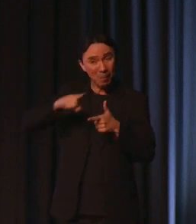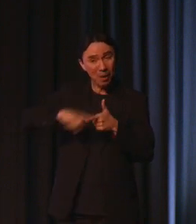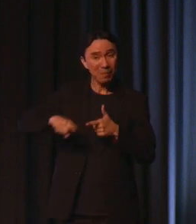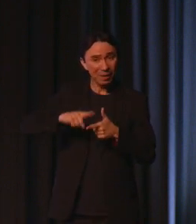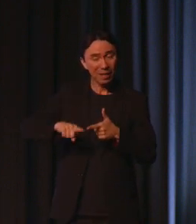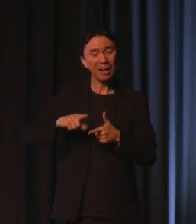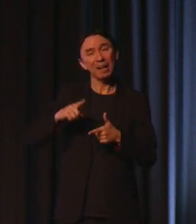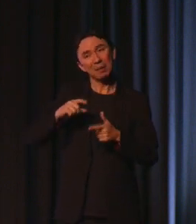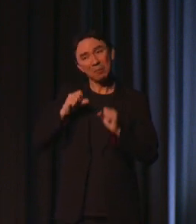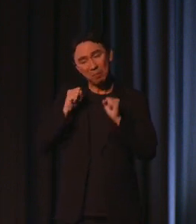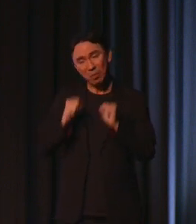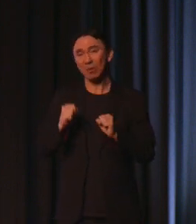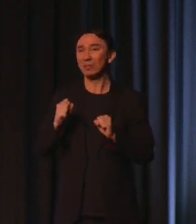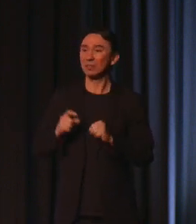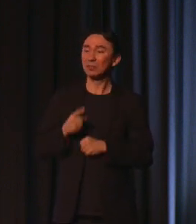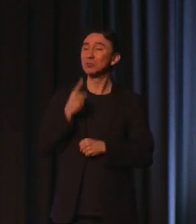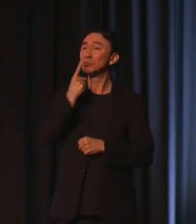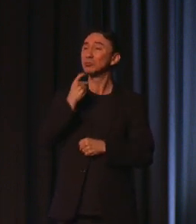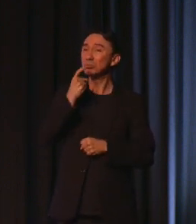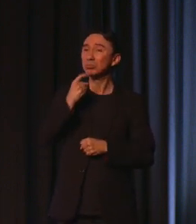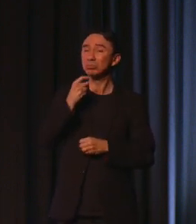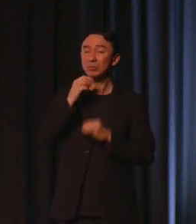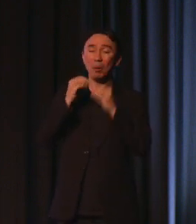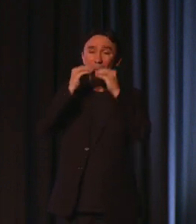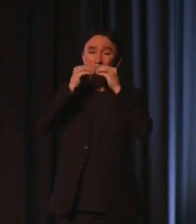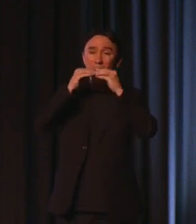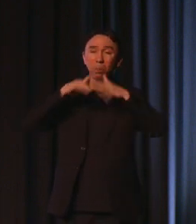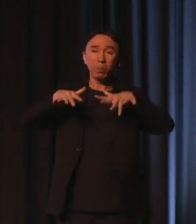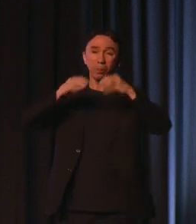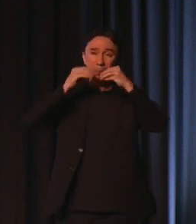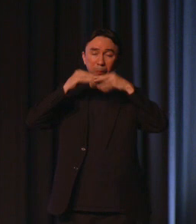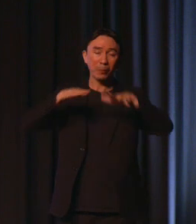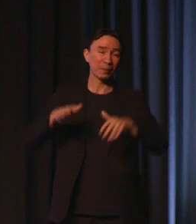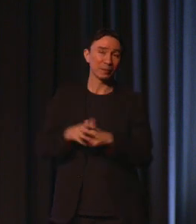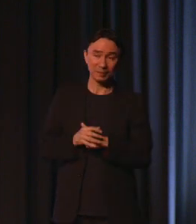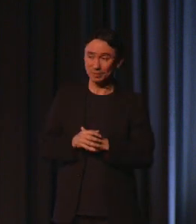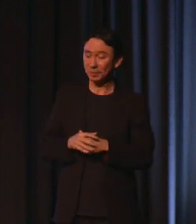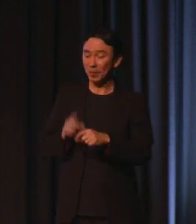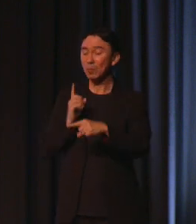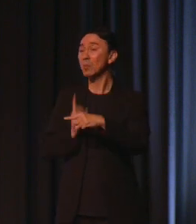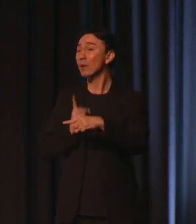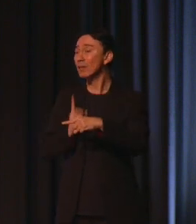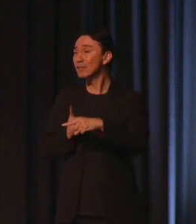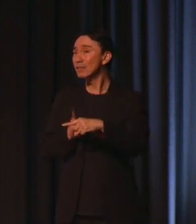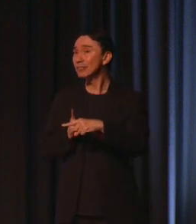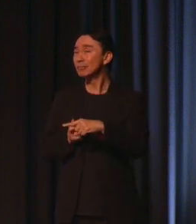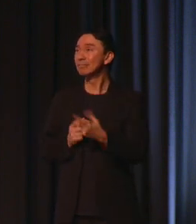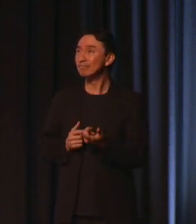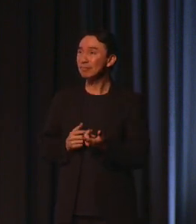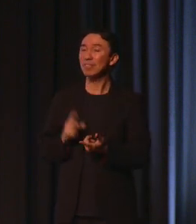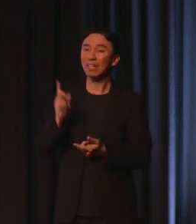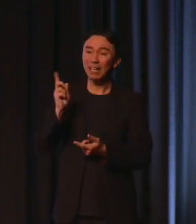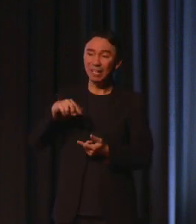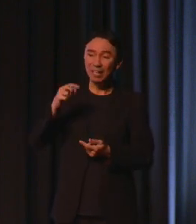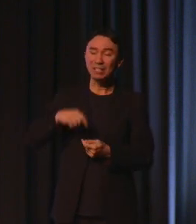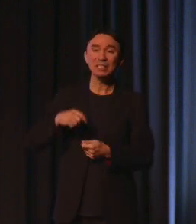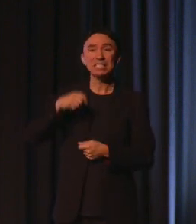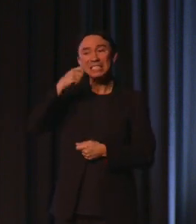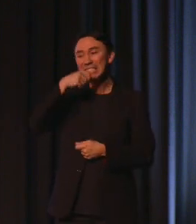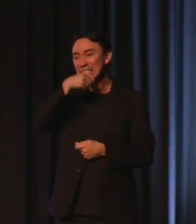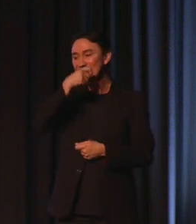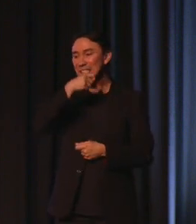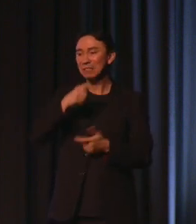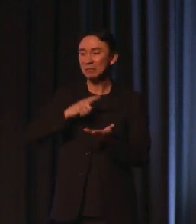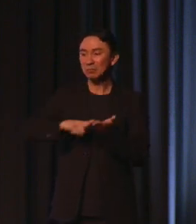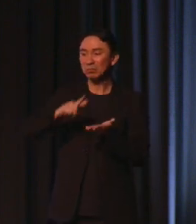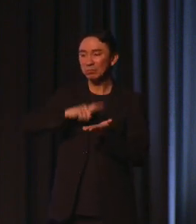instalado, ele é oriundo, 99% das vezes, por falta de higiene adequada,